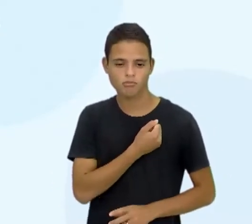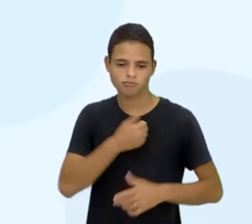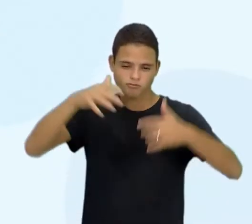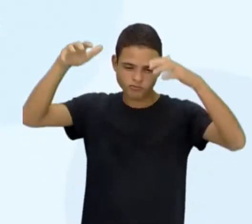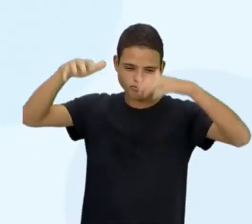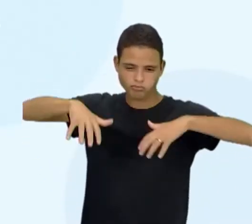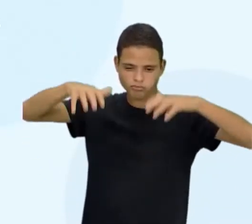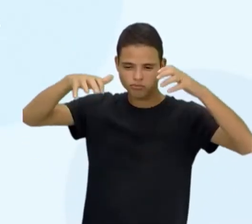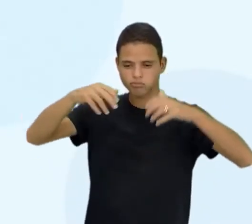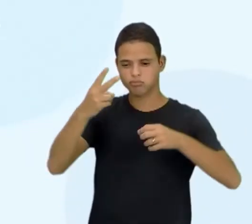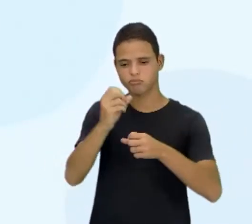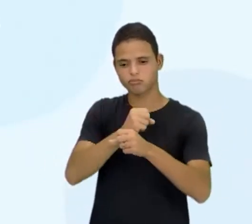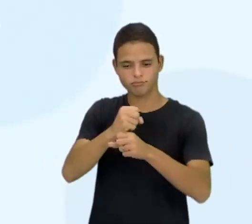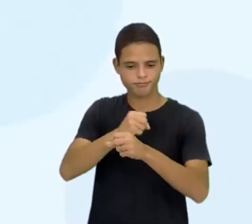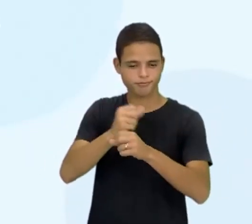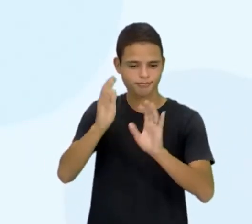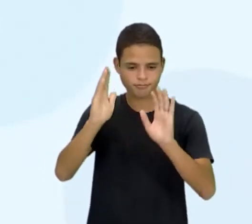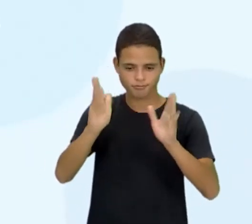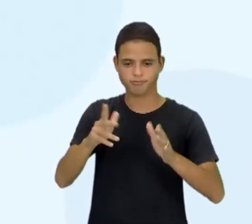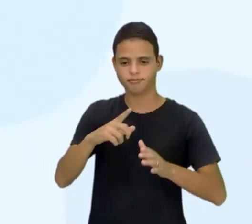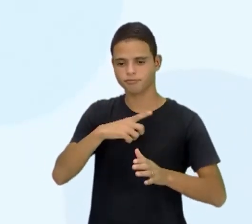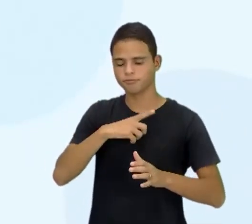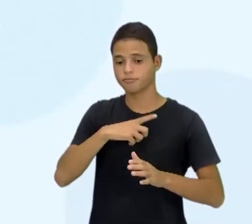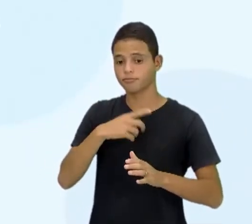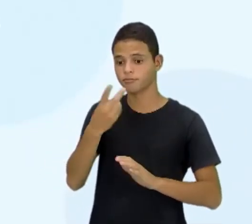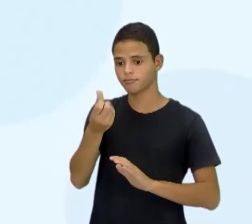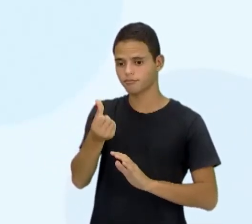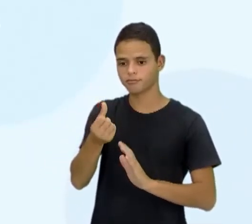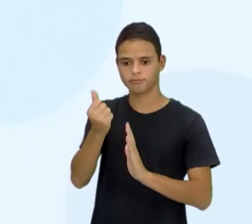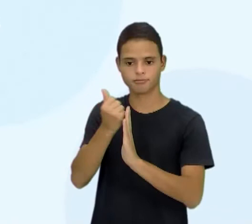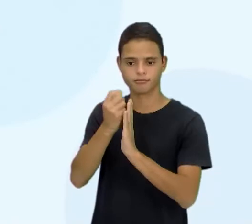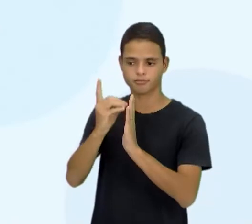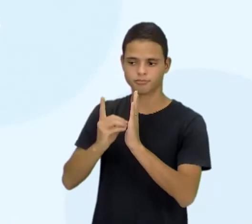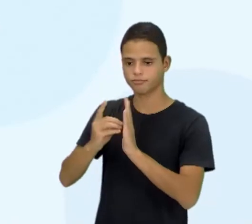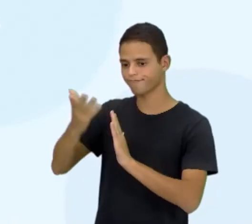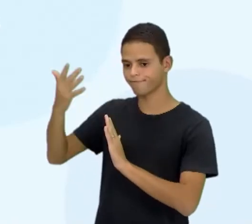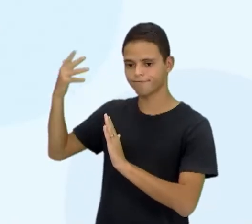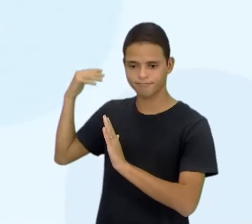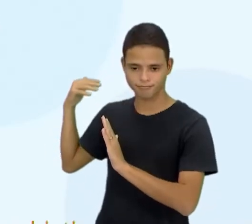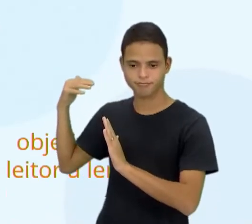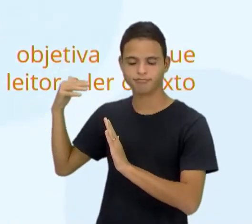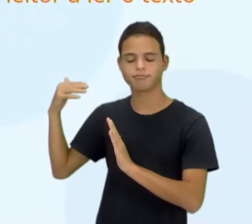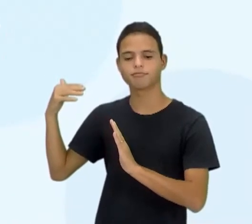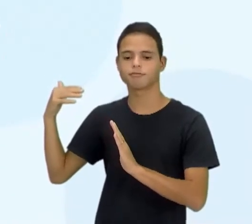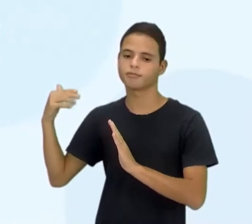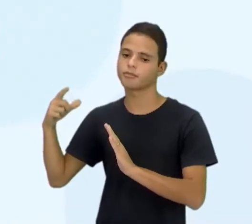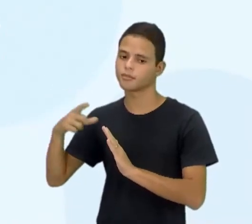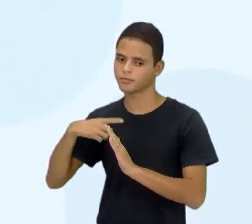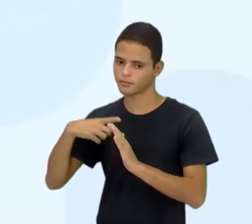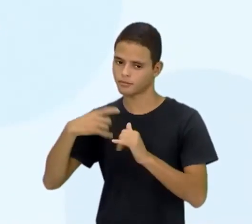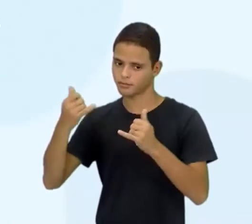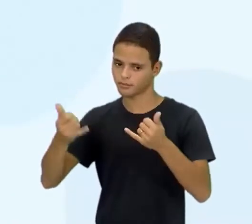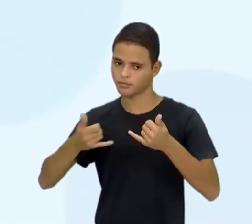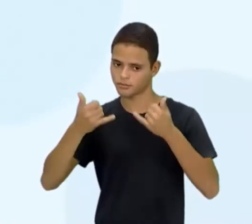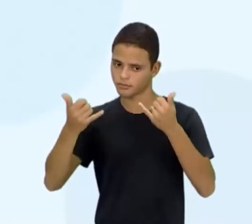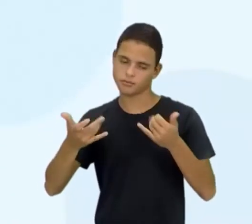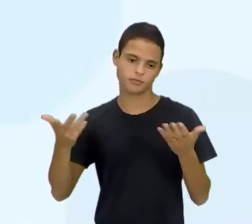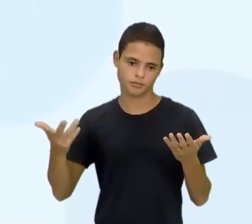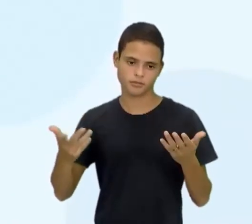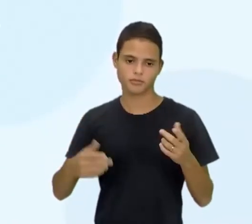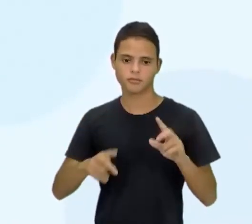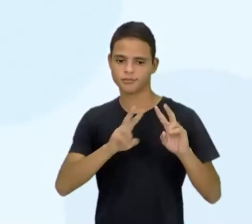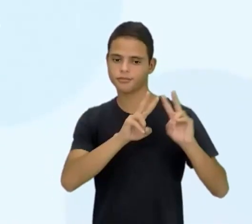últimos 20 anos já é maior que nas 6 décadas anteriores. Então, nós temos as seguintes informações. No